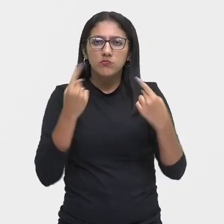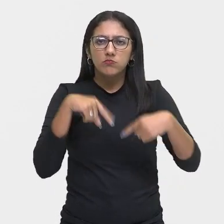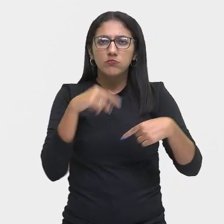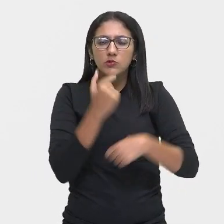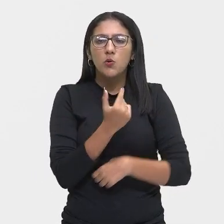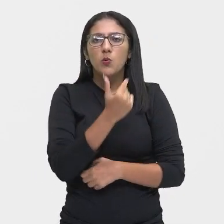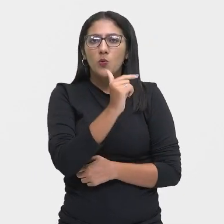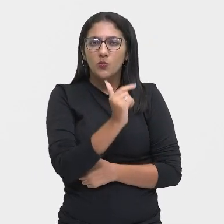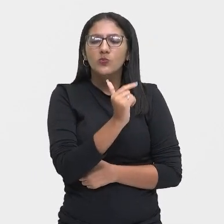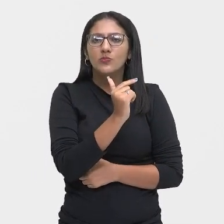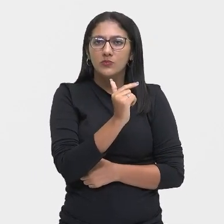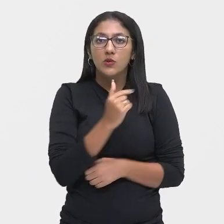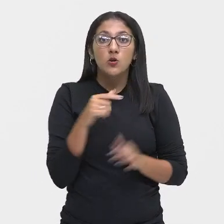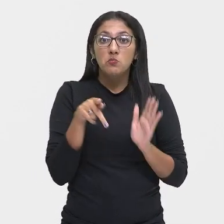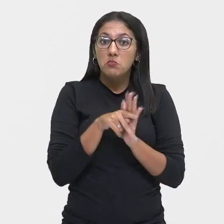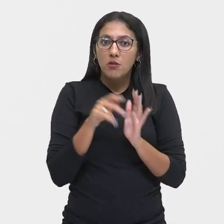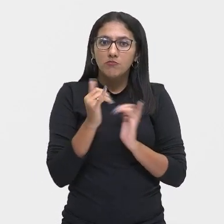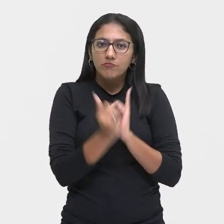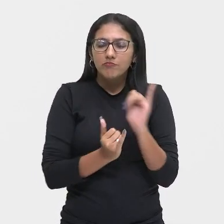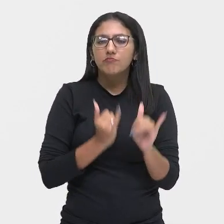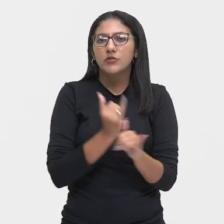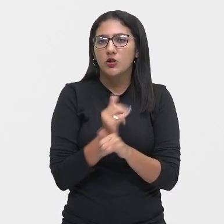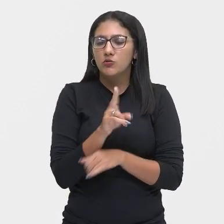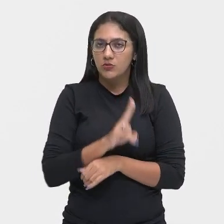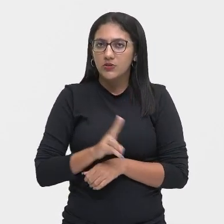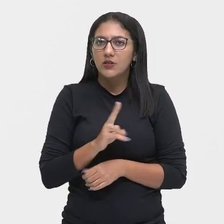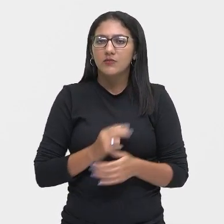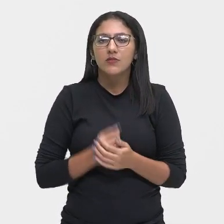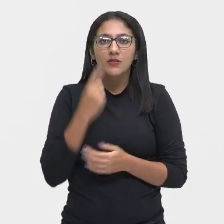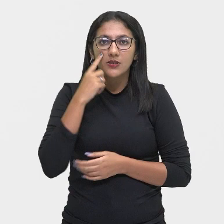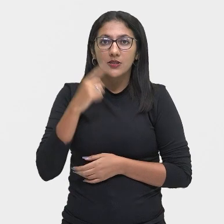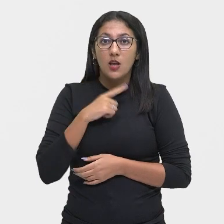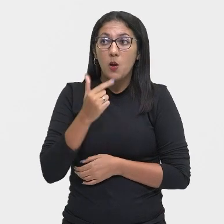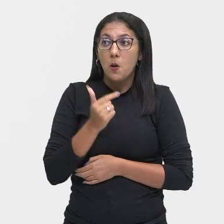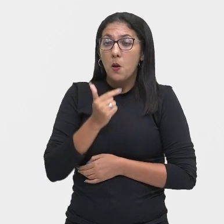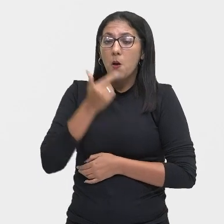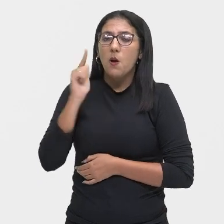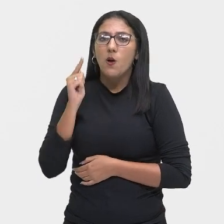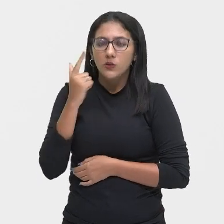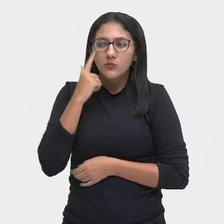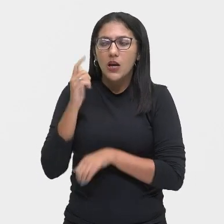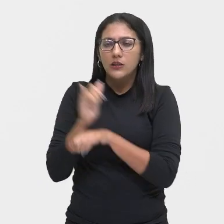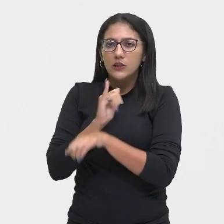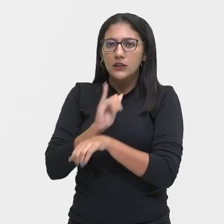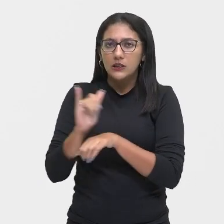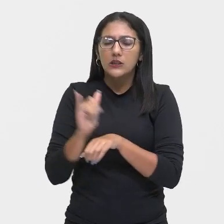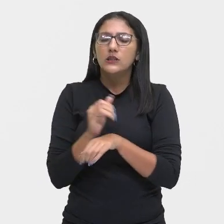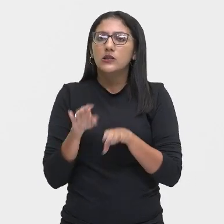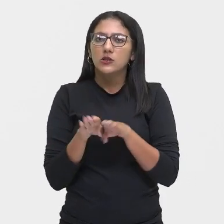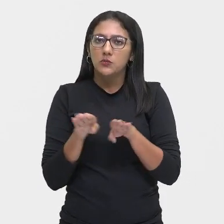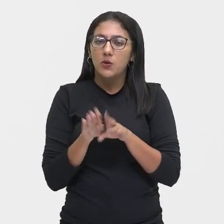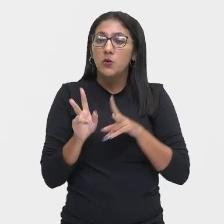exércitos online, né? Então já tem um outro jogador em um outro plano que também está fazendo a mesma coisa para depois confrontar